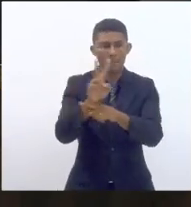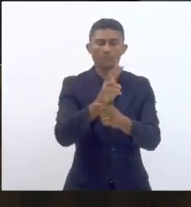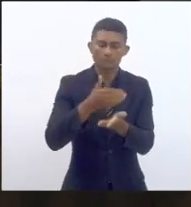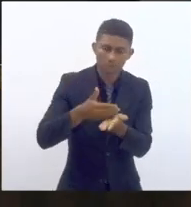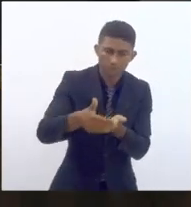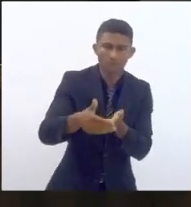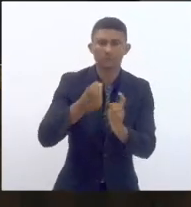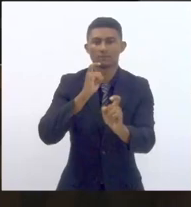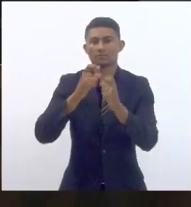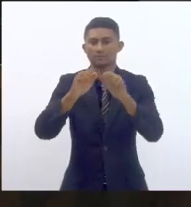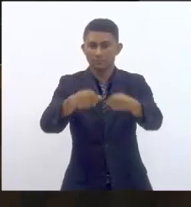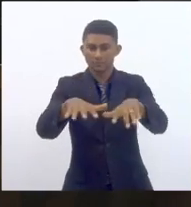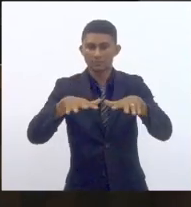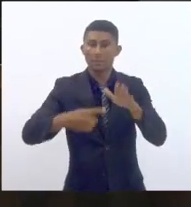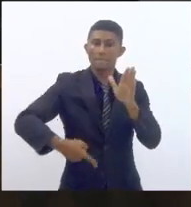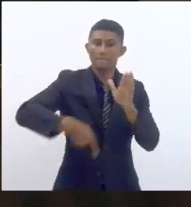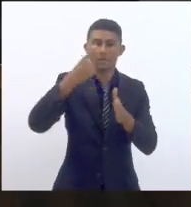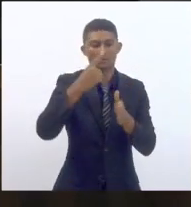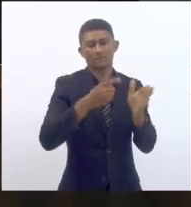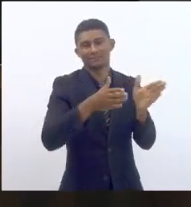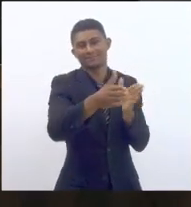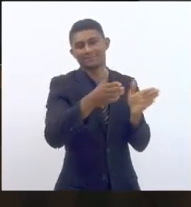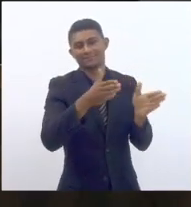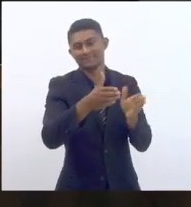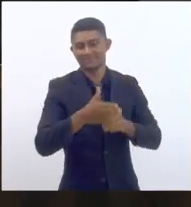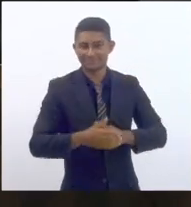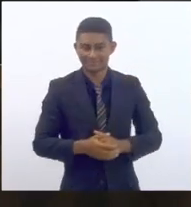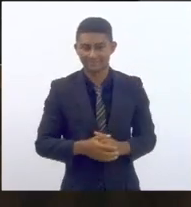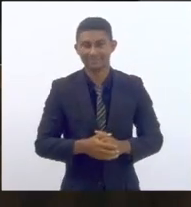trabalhos. Está aberta a primeira sessão extraordinária do dia.